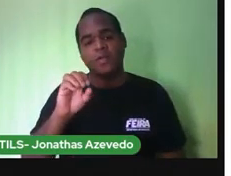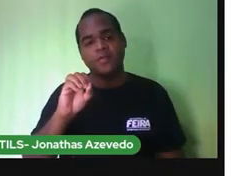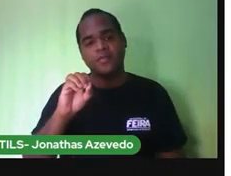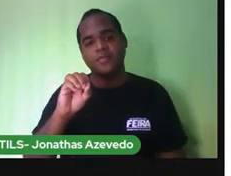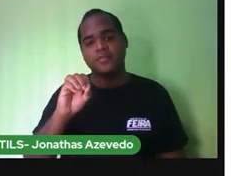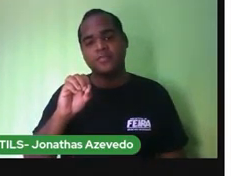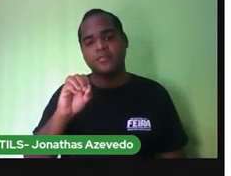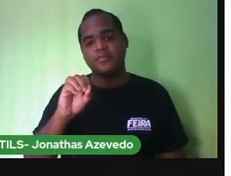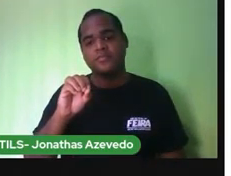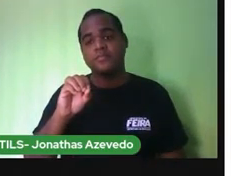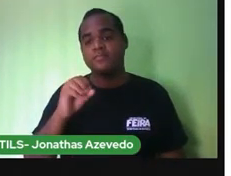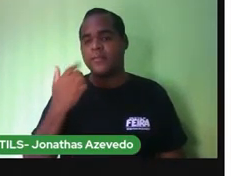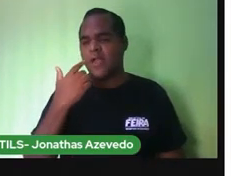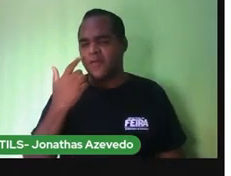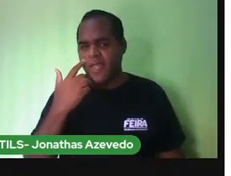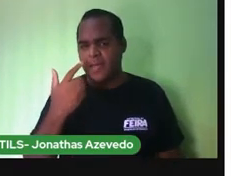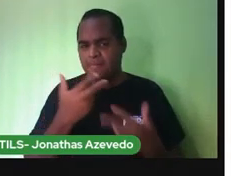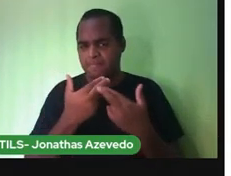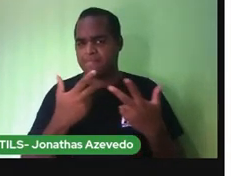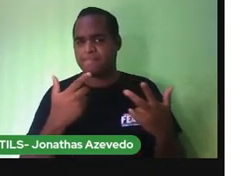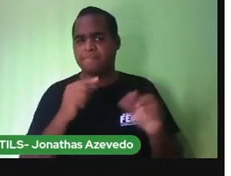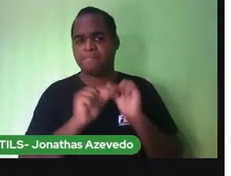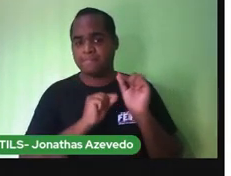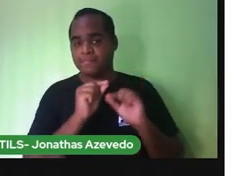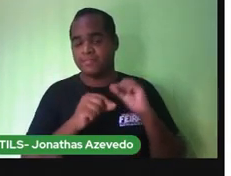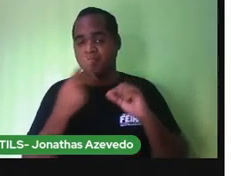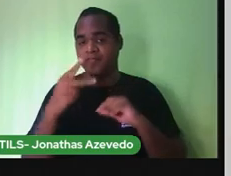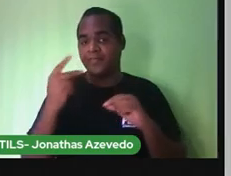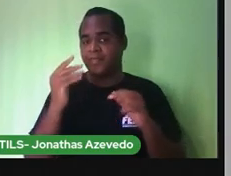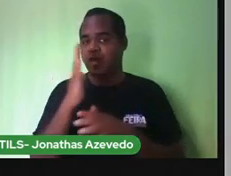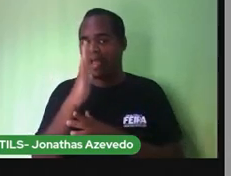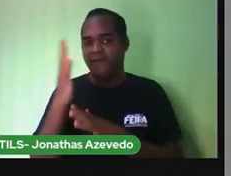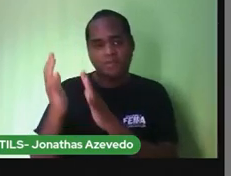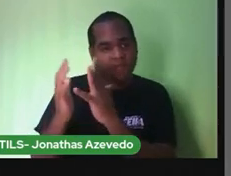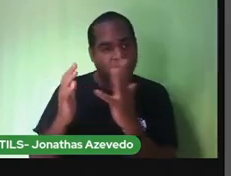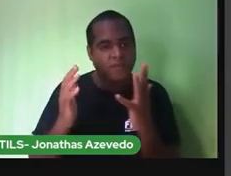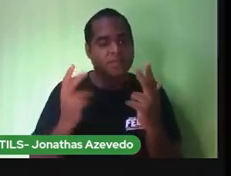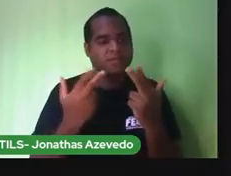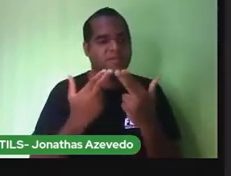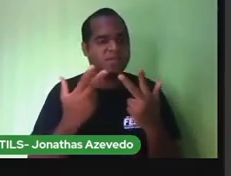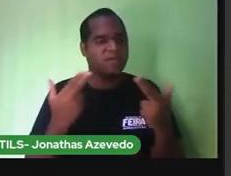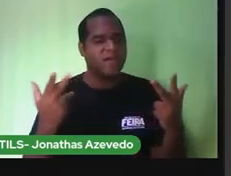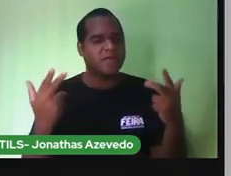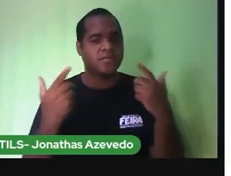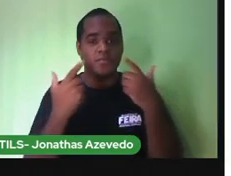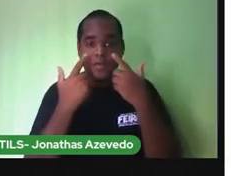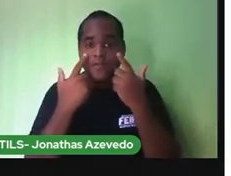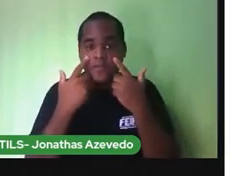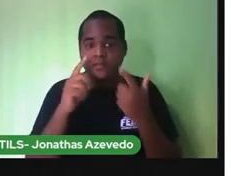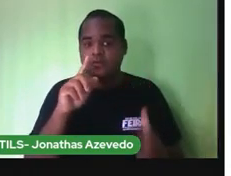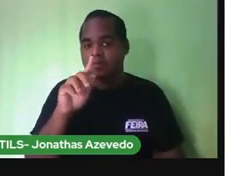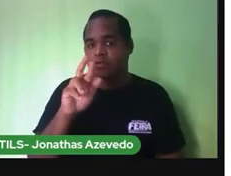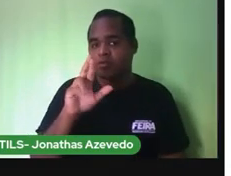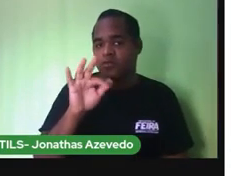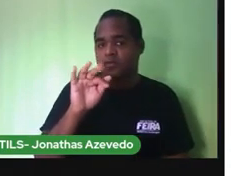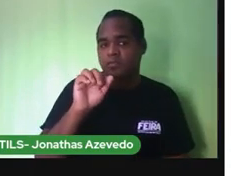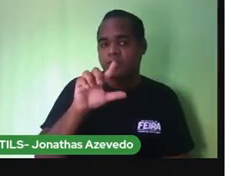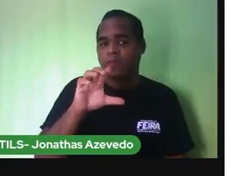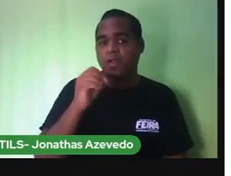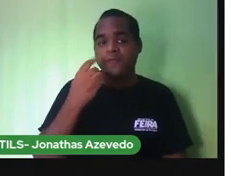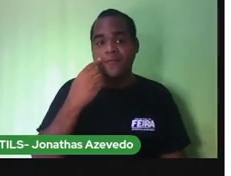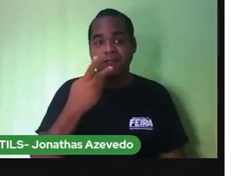nas árvores senso cupom olha para as árvore Oi e o grúfalo favor